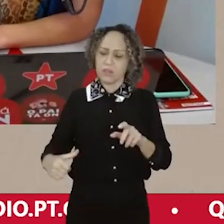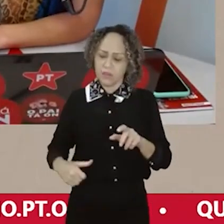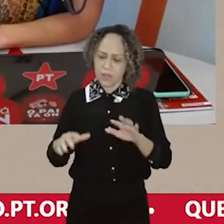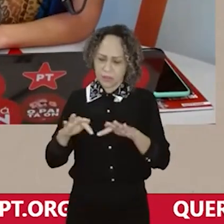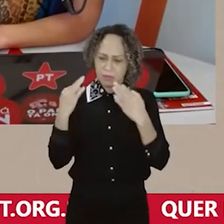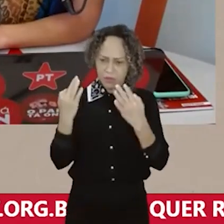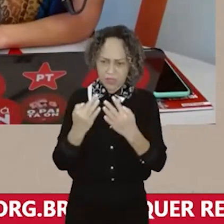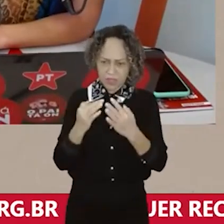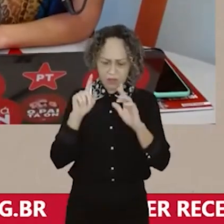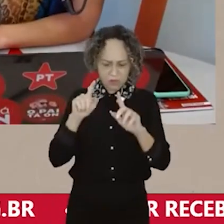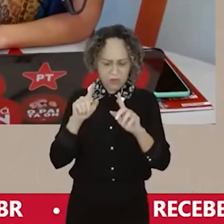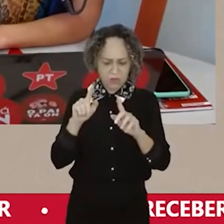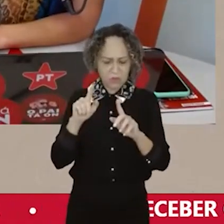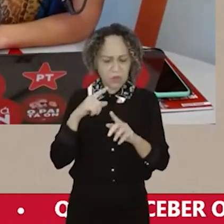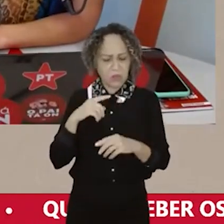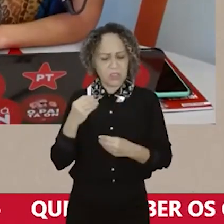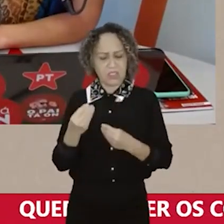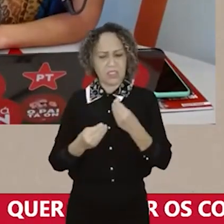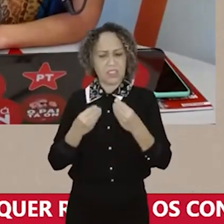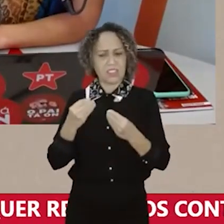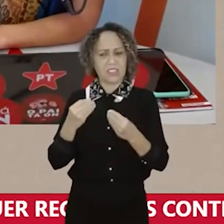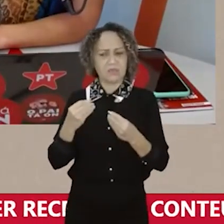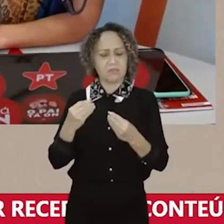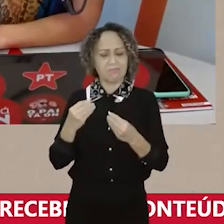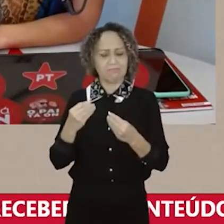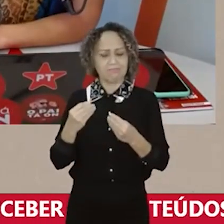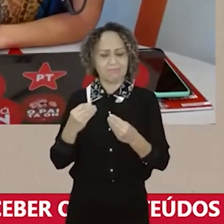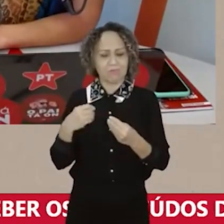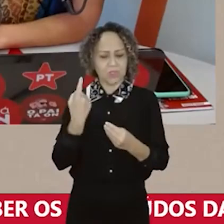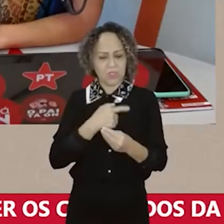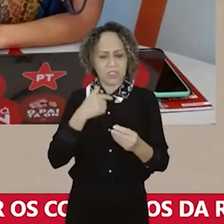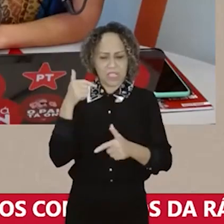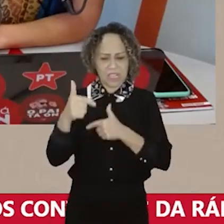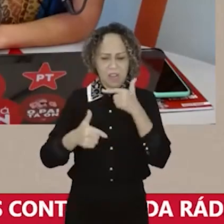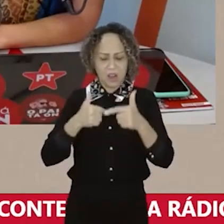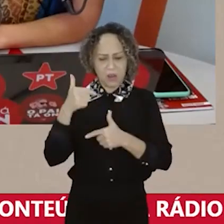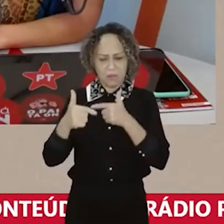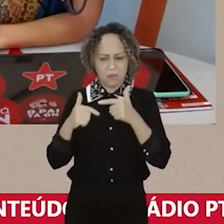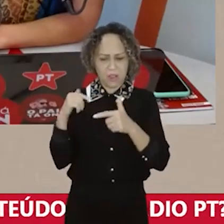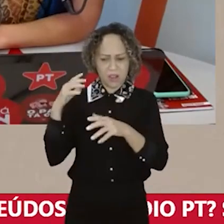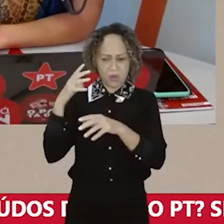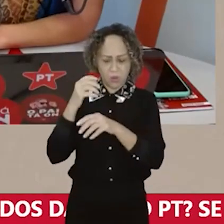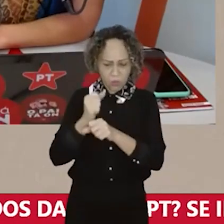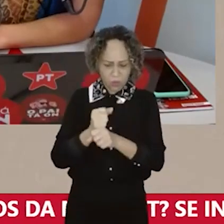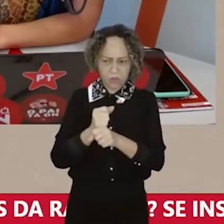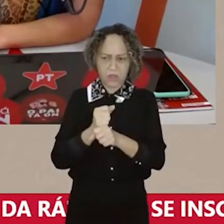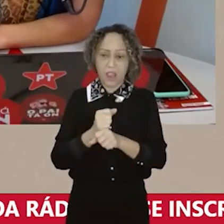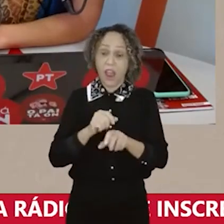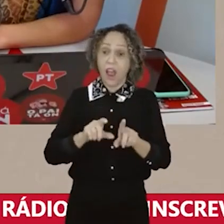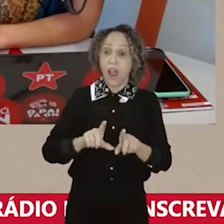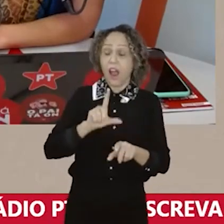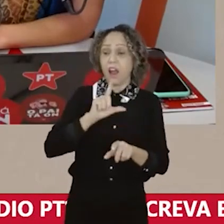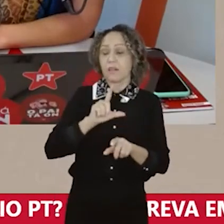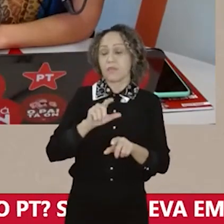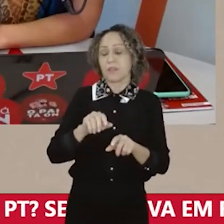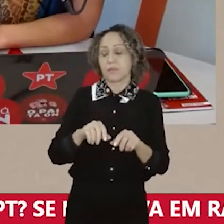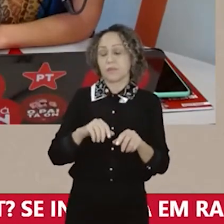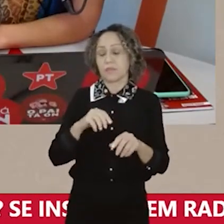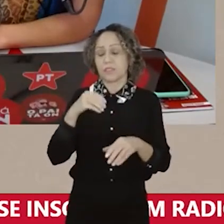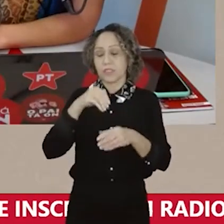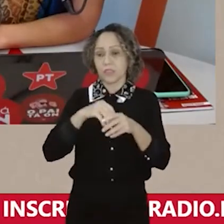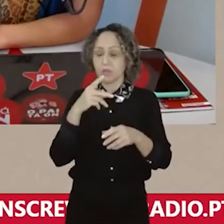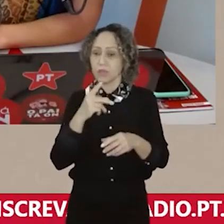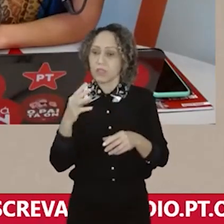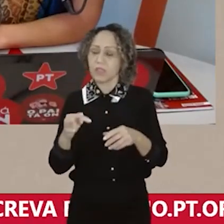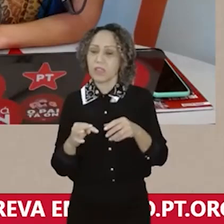né, eu acho que o grande mérito do Partido dos Trabalhadores nos governos Lula e Dilma foi